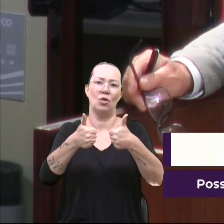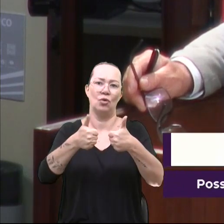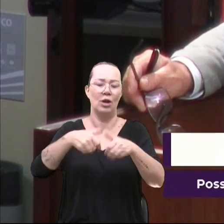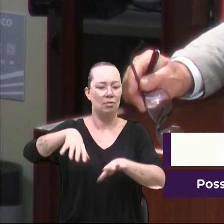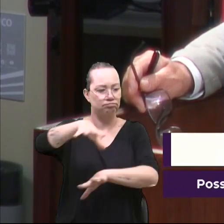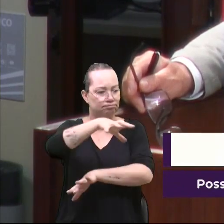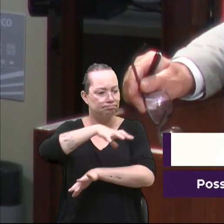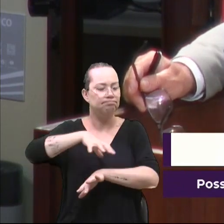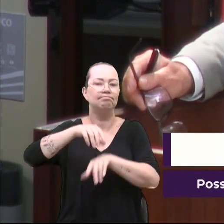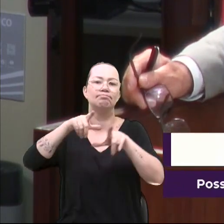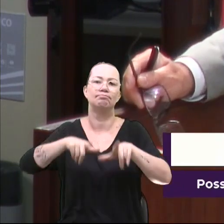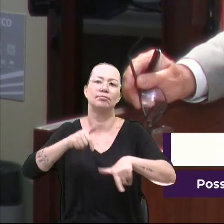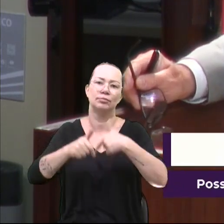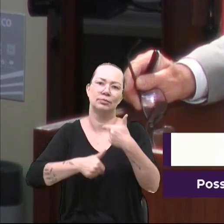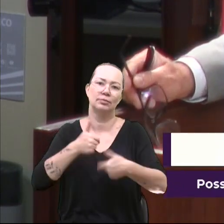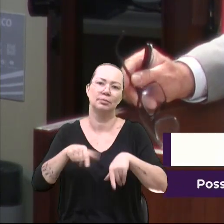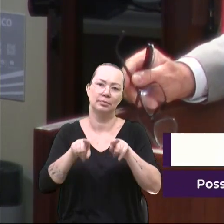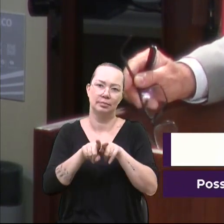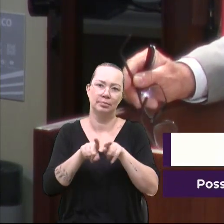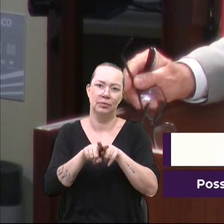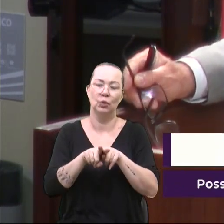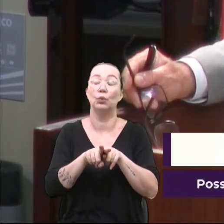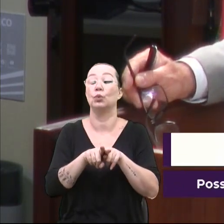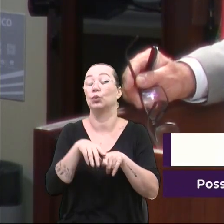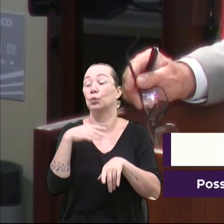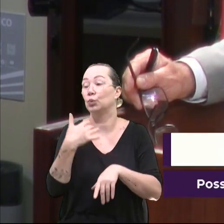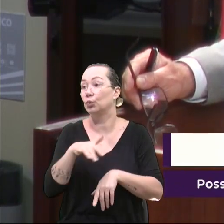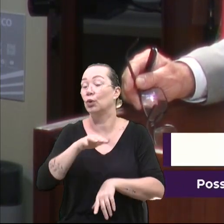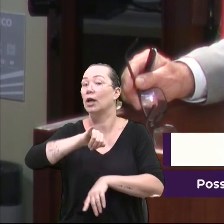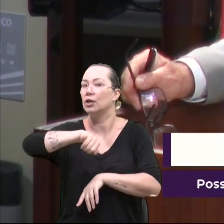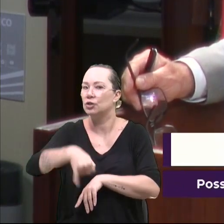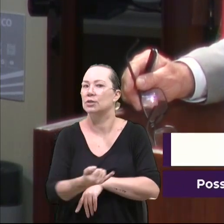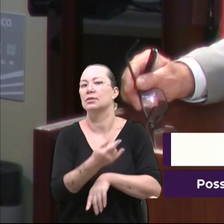trabalho também. Tivemos muitos desafios